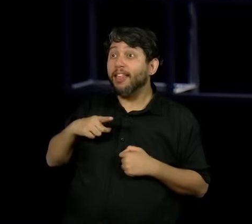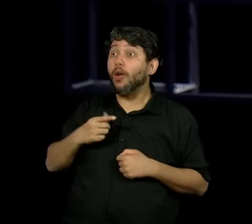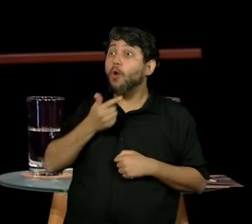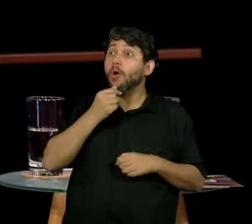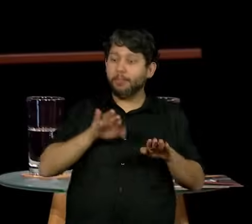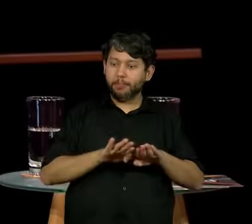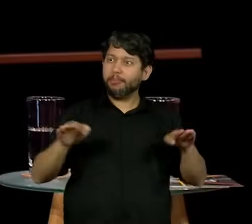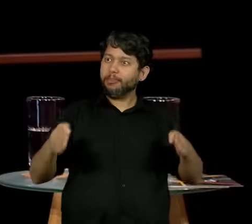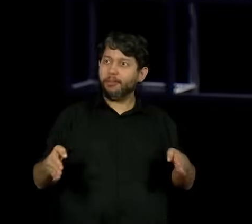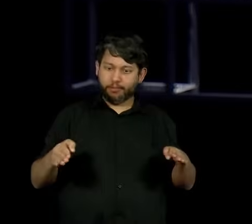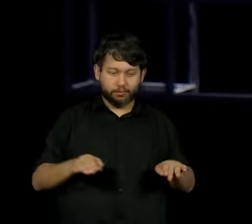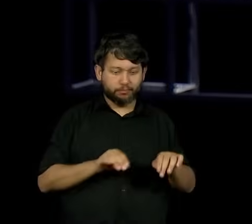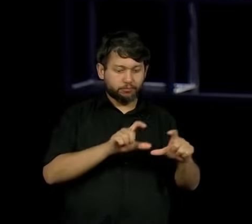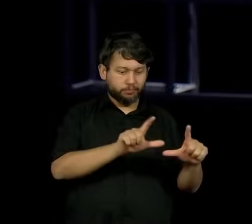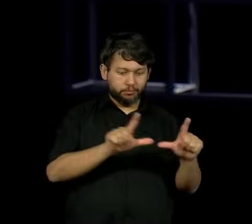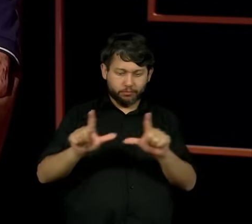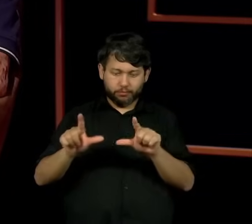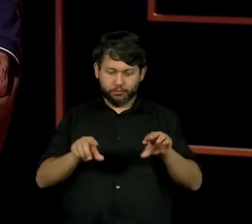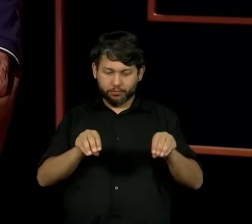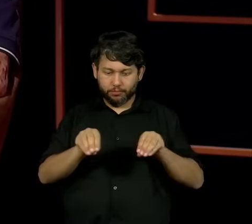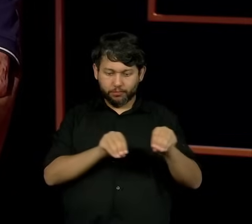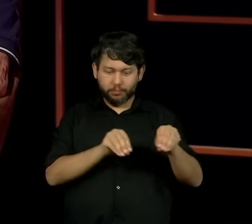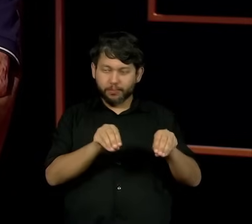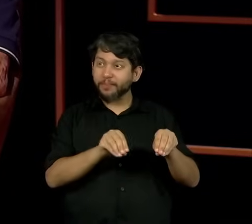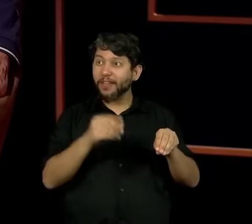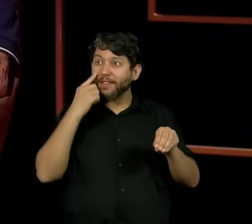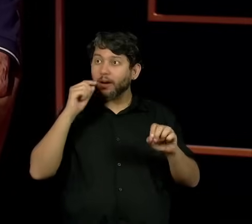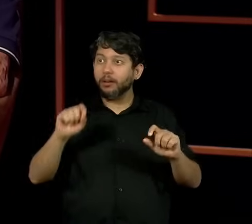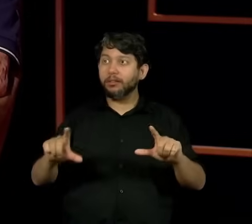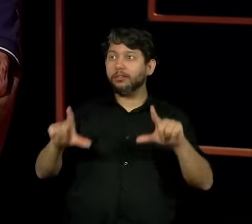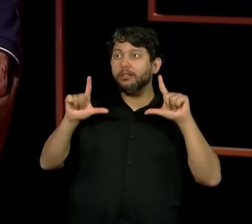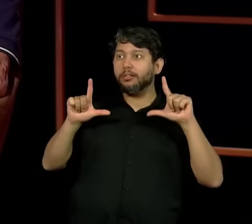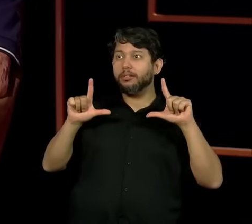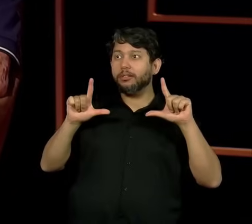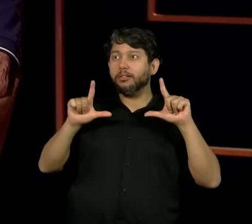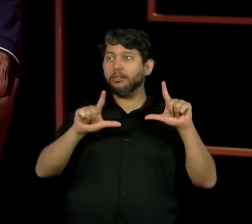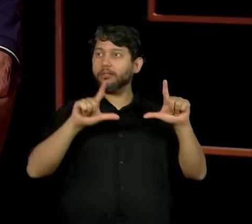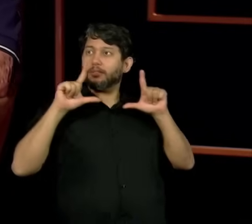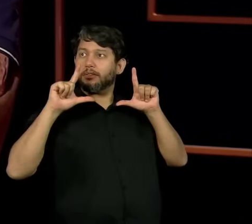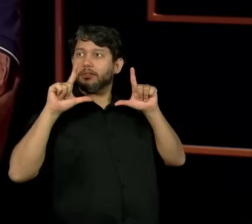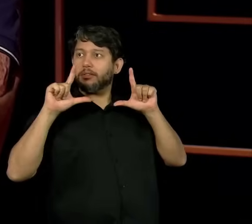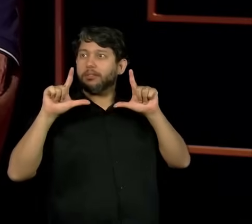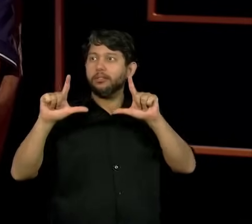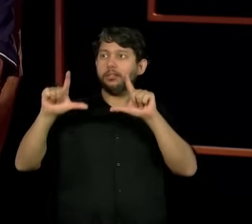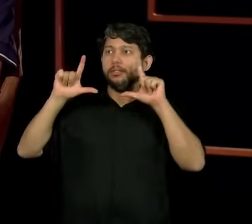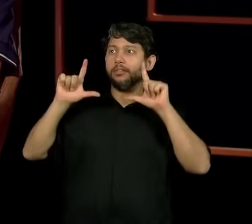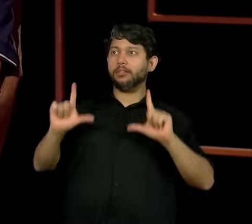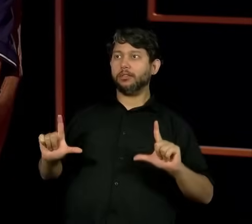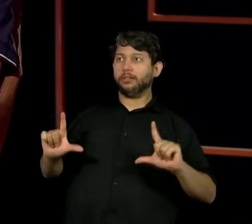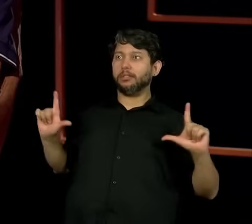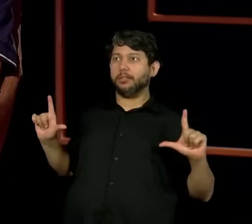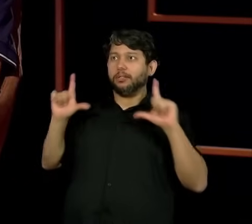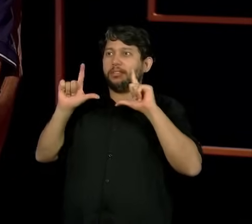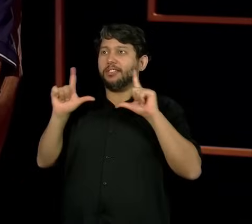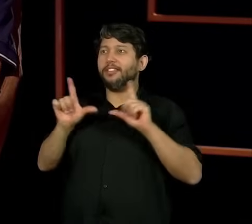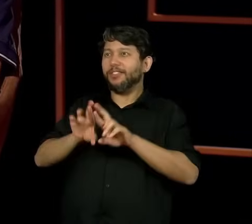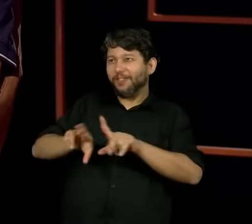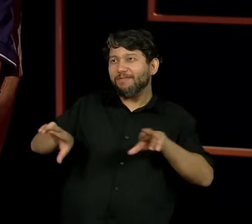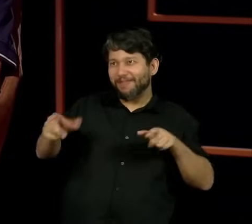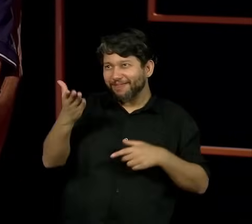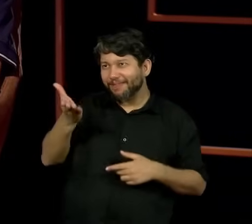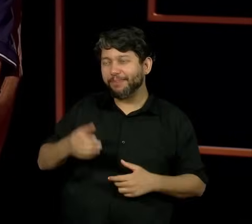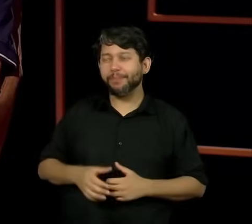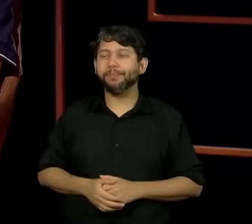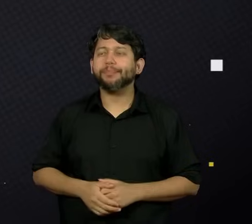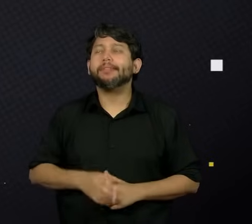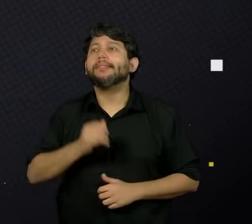para corta para mim, corta para ela, corta para o convidado. Exato. Né? E tem coisas boas. Por exemplo, eu dirigi uma novela